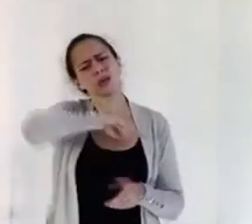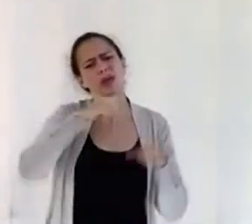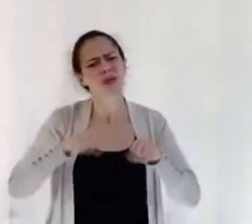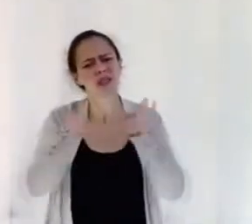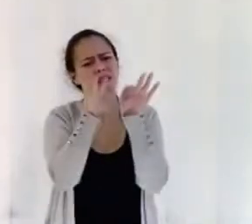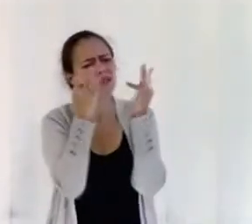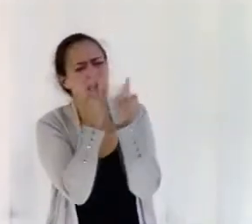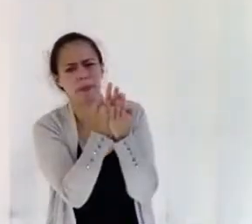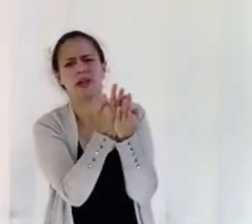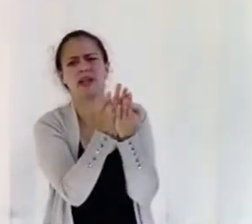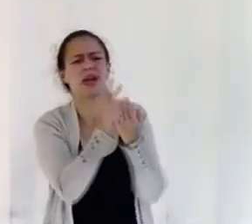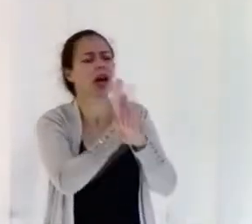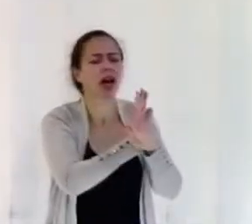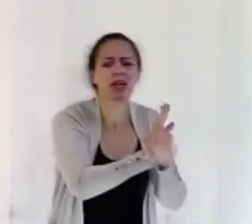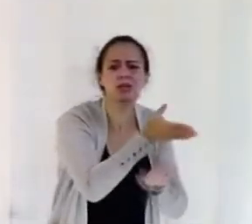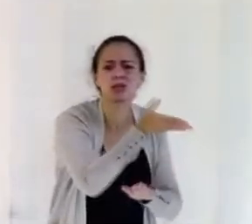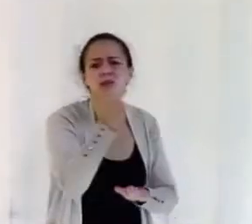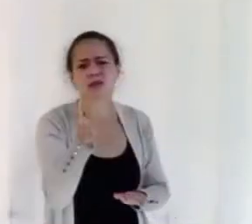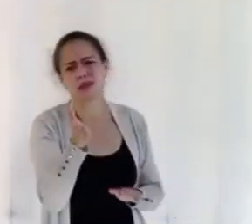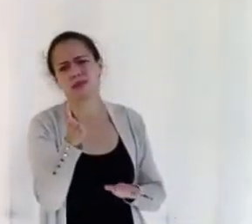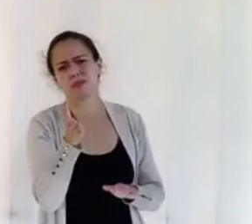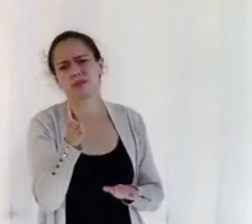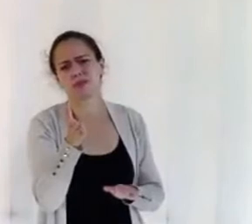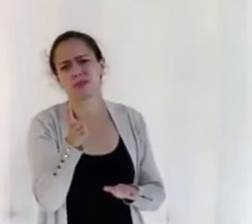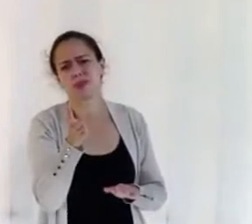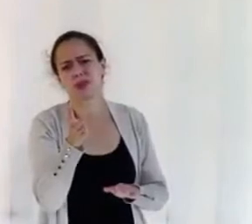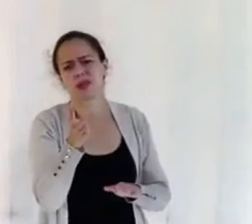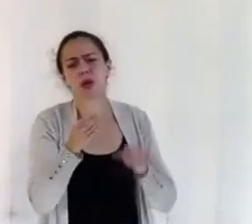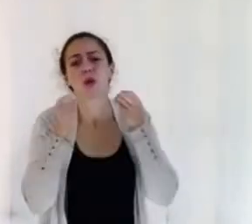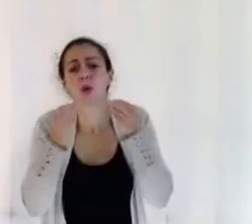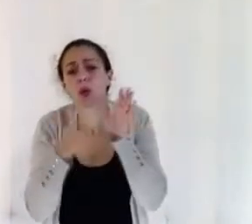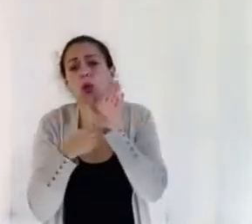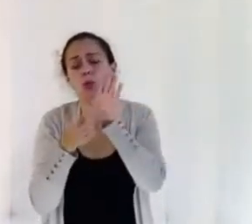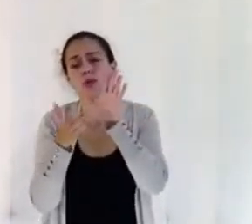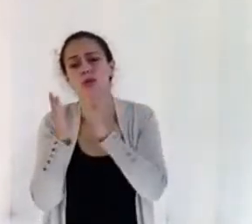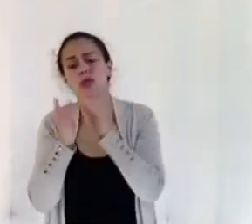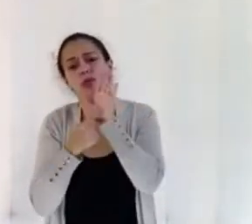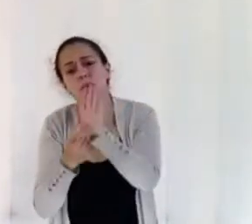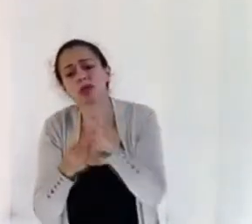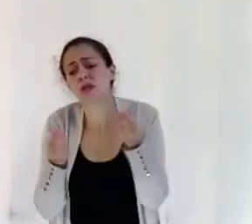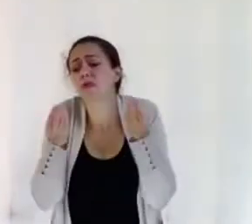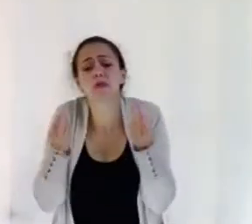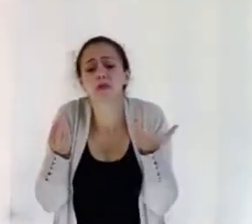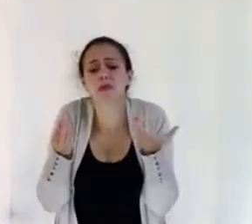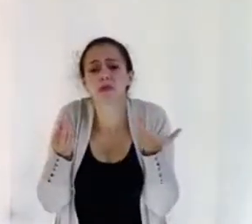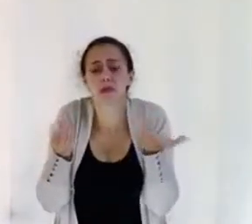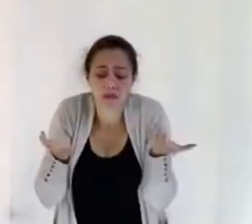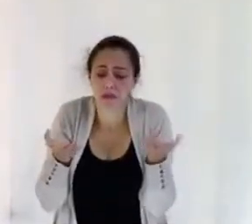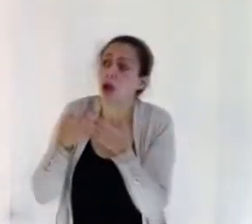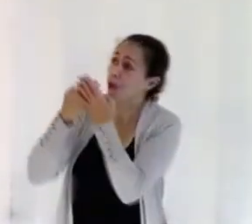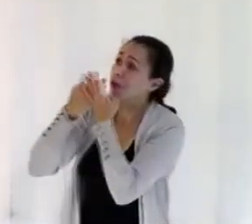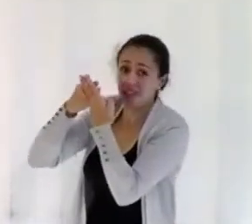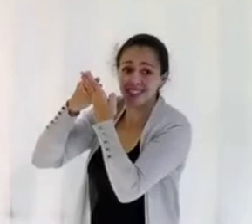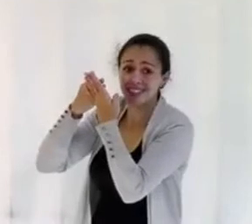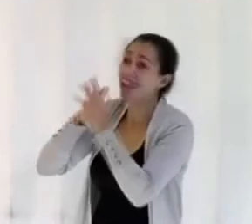também é cultuar a Deus. Nós louvamos a Deus com os nossos lábios, confessando o nome dEle